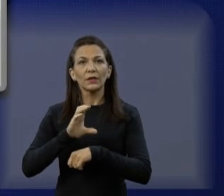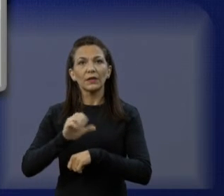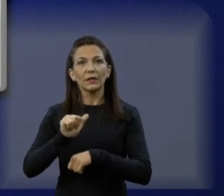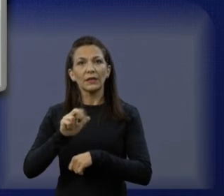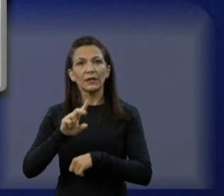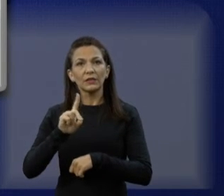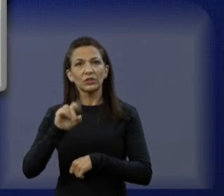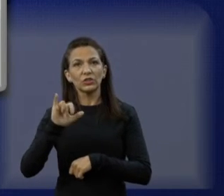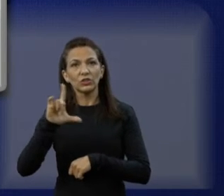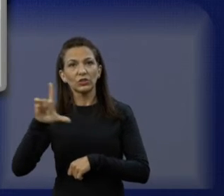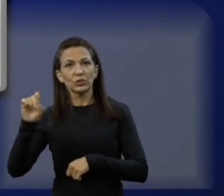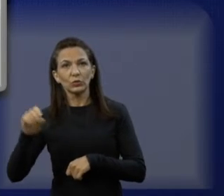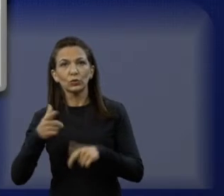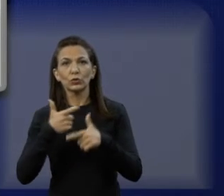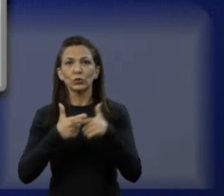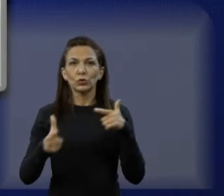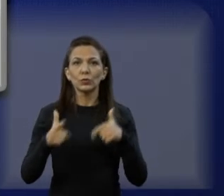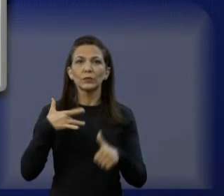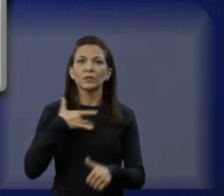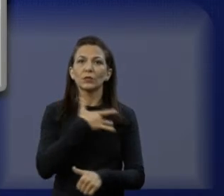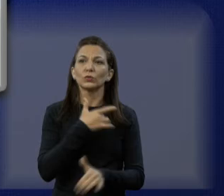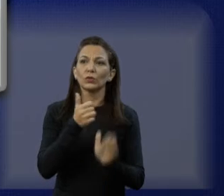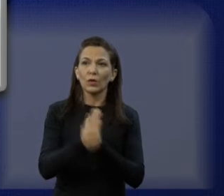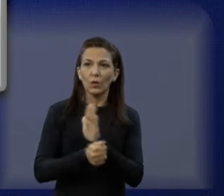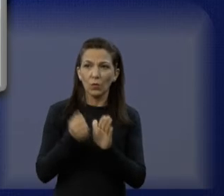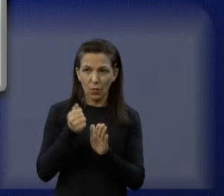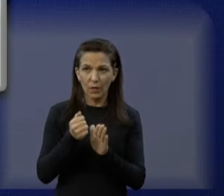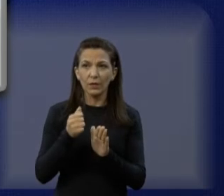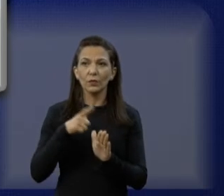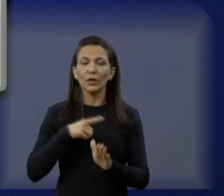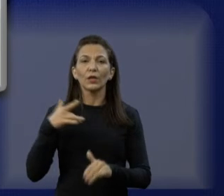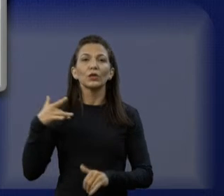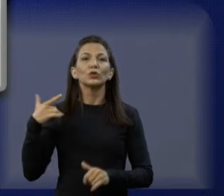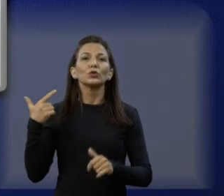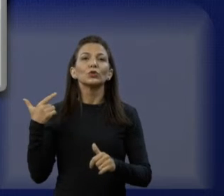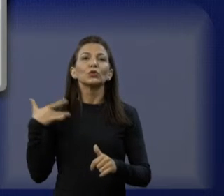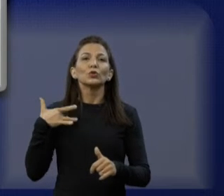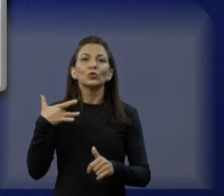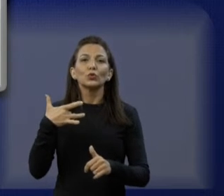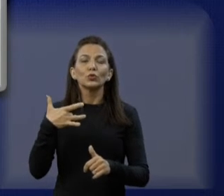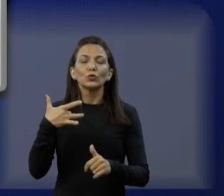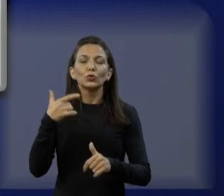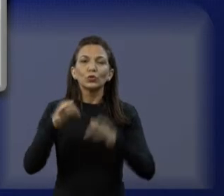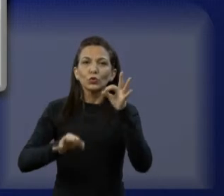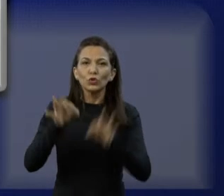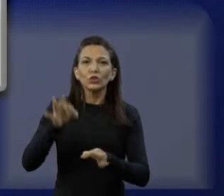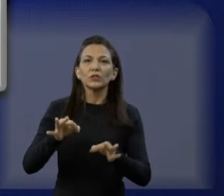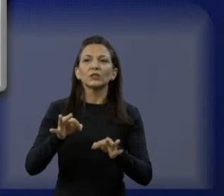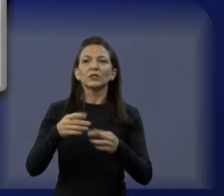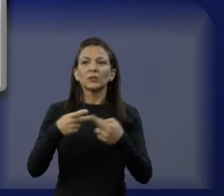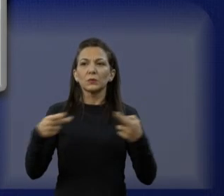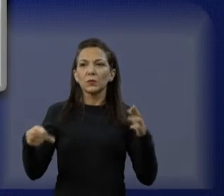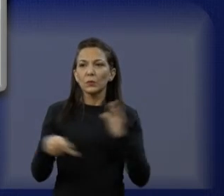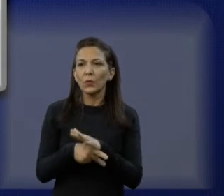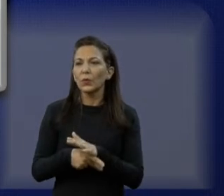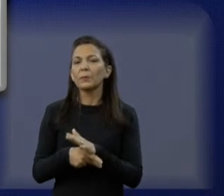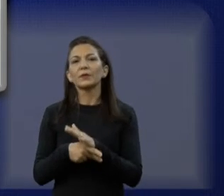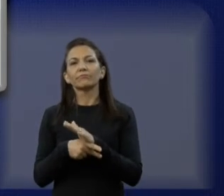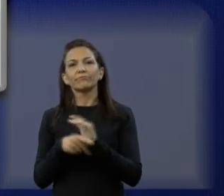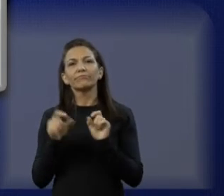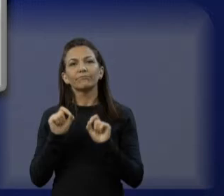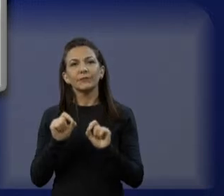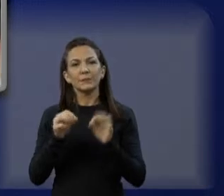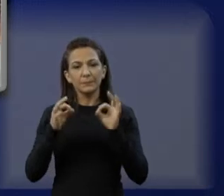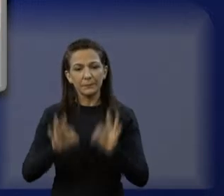desabafou sobre a saúde em Araraquara maior ameaça para a justiça é a injustiça do trocadilho estamos juntos juntos